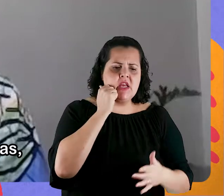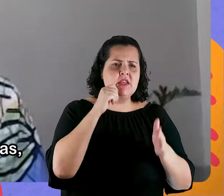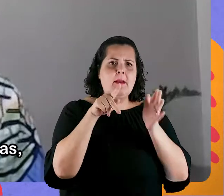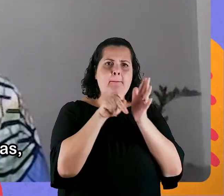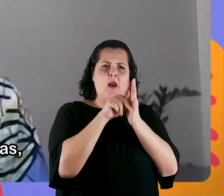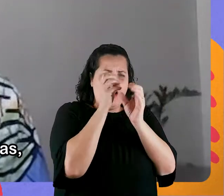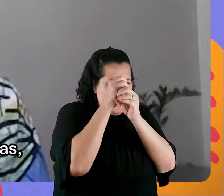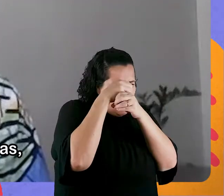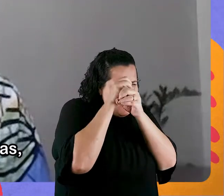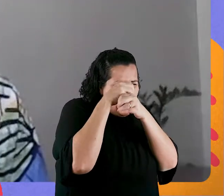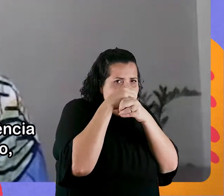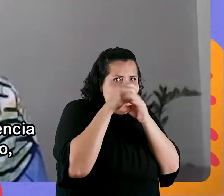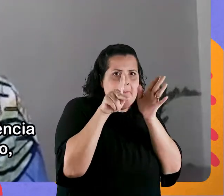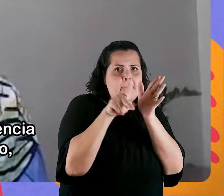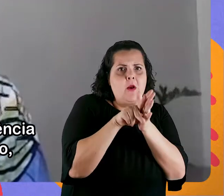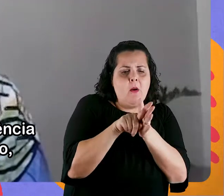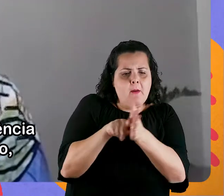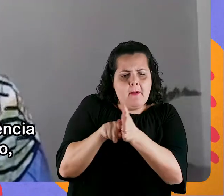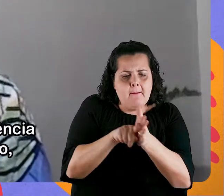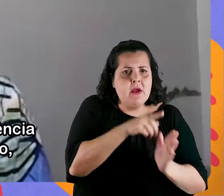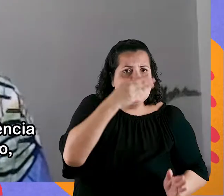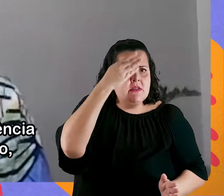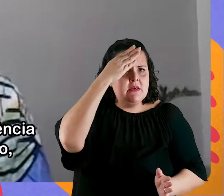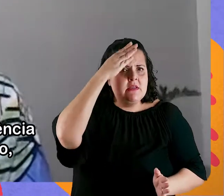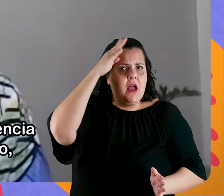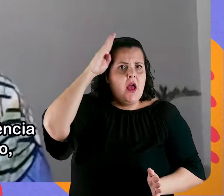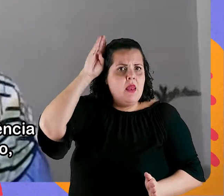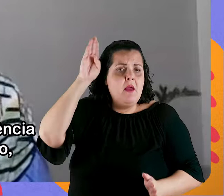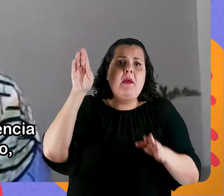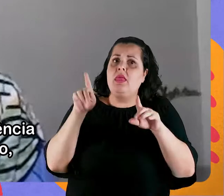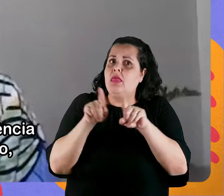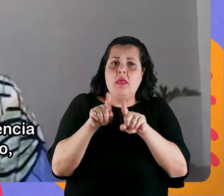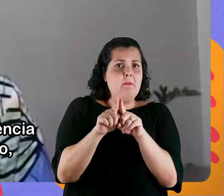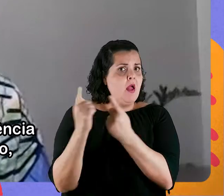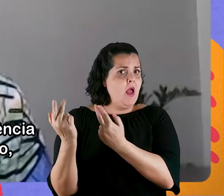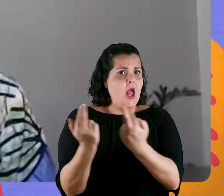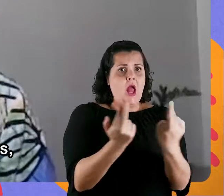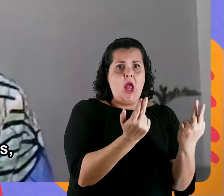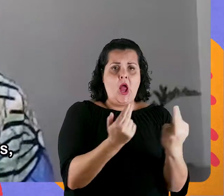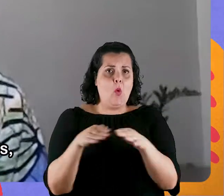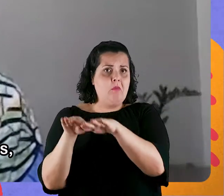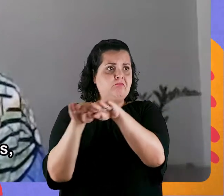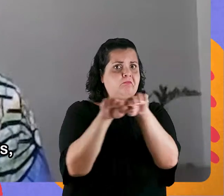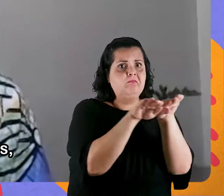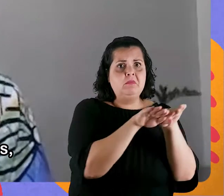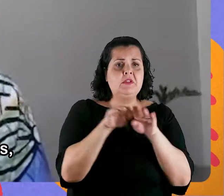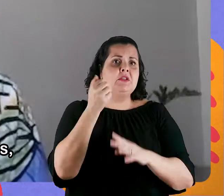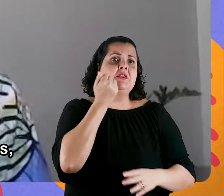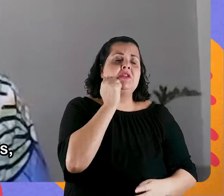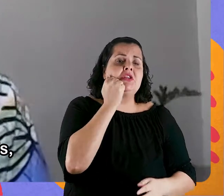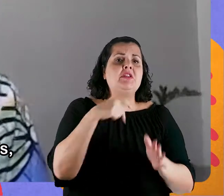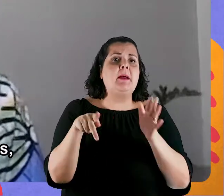nas nossas pesquisas acadêmicas e tão pede do algarvio paciência que nasce a base do pedir ou a ciência que